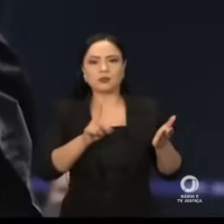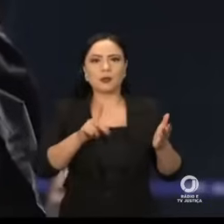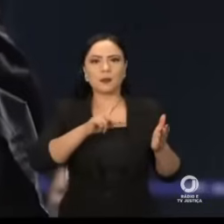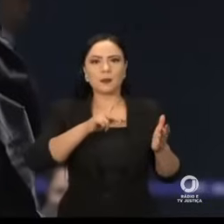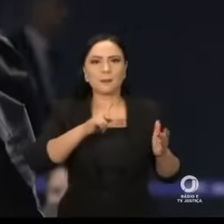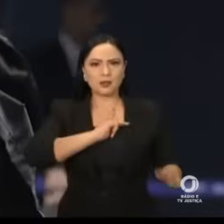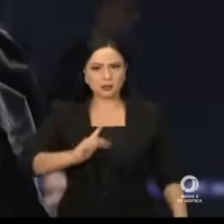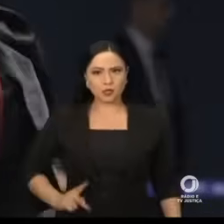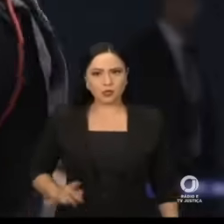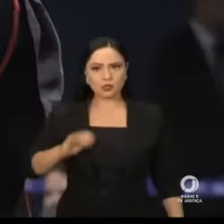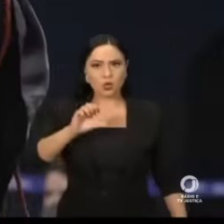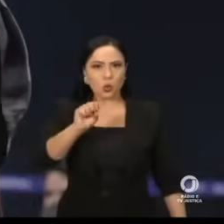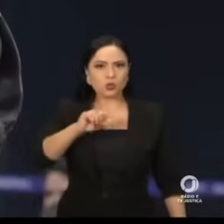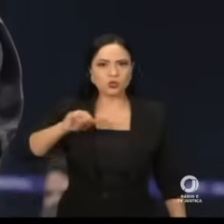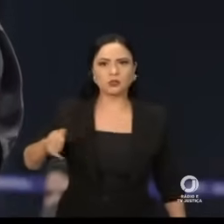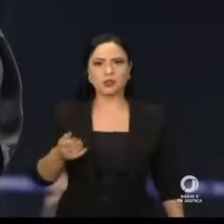janeiro.